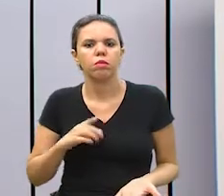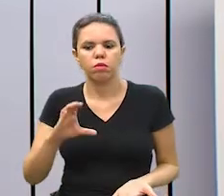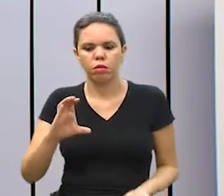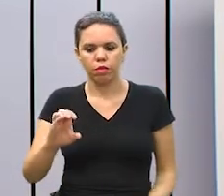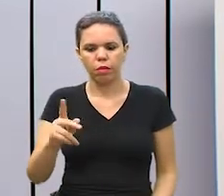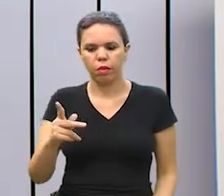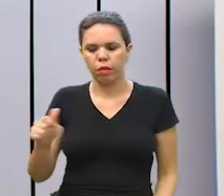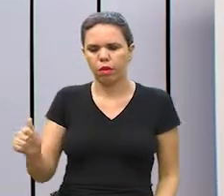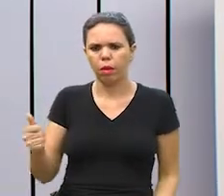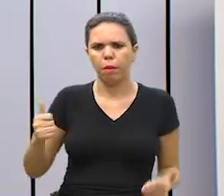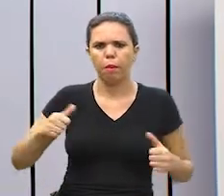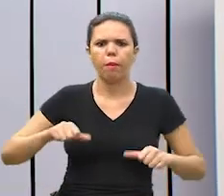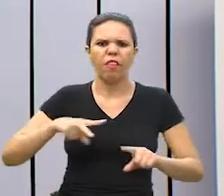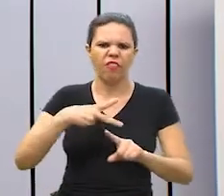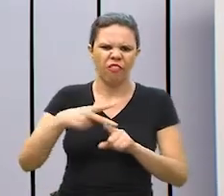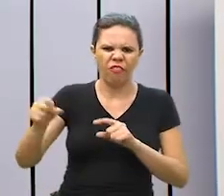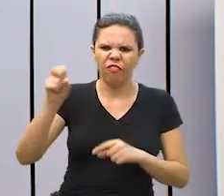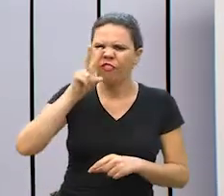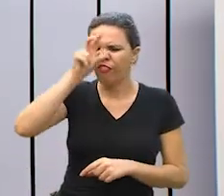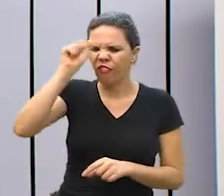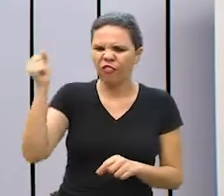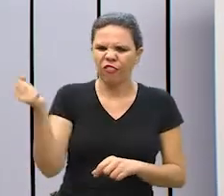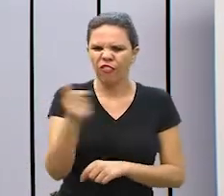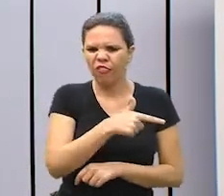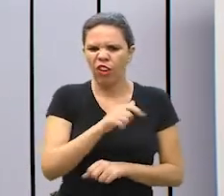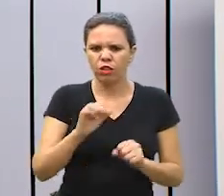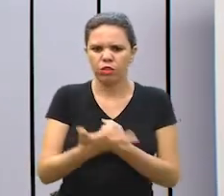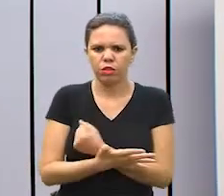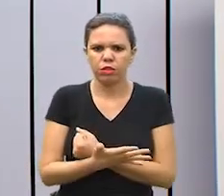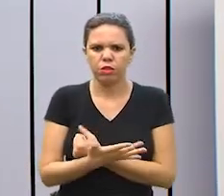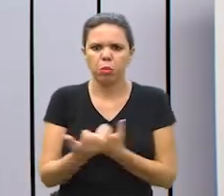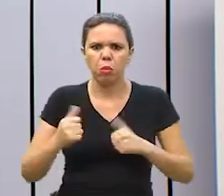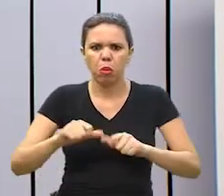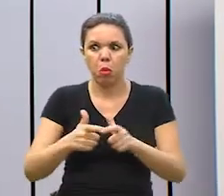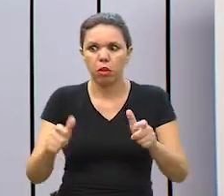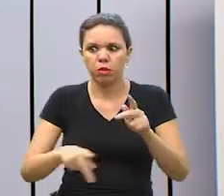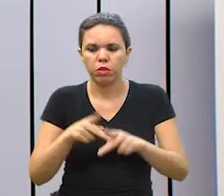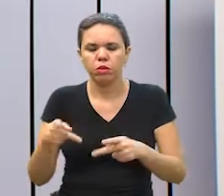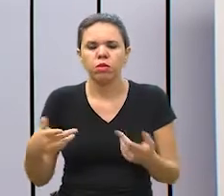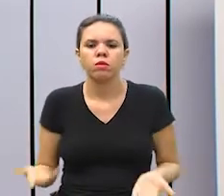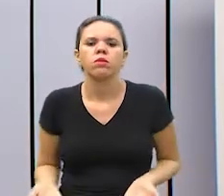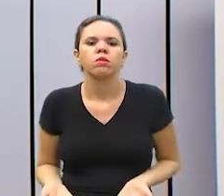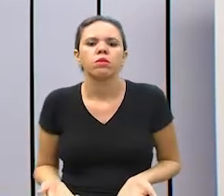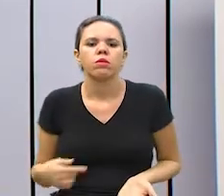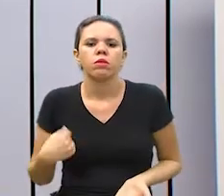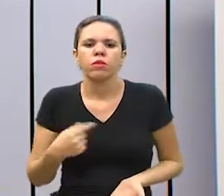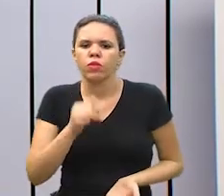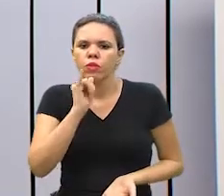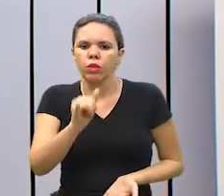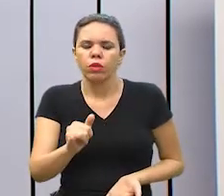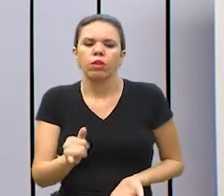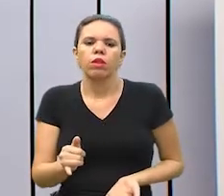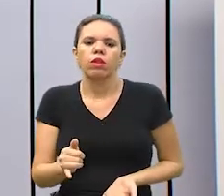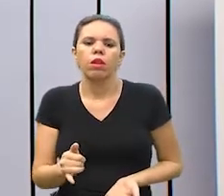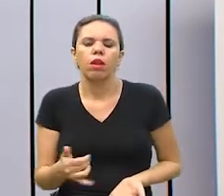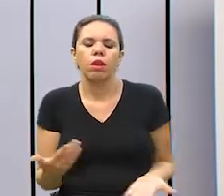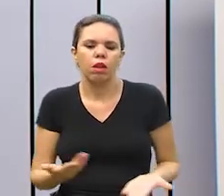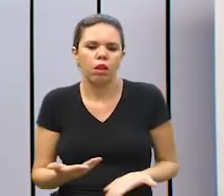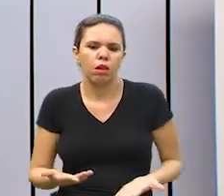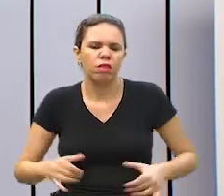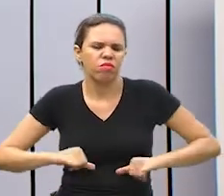P1, que é muito mais resistente e muito mais virulenta, ela ataca muito mais gente. É isso que nós estamos pagando. Nós estamos pagando uma